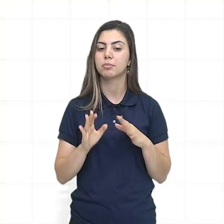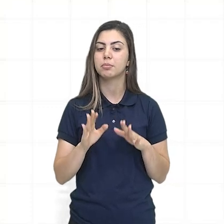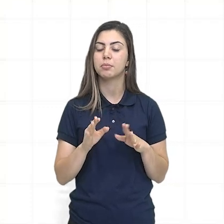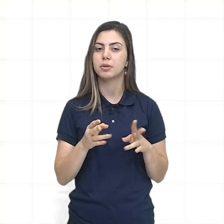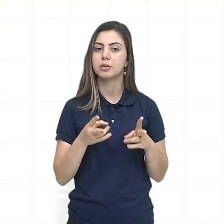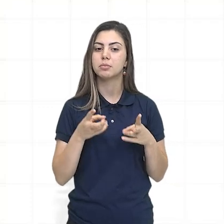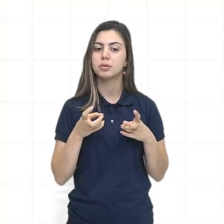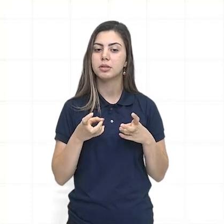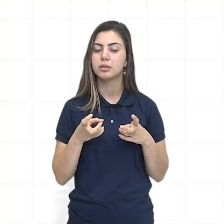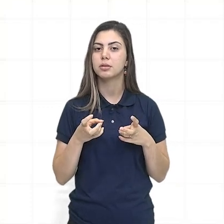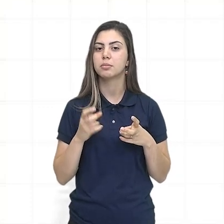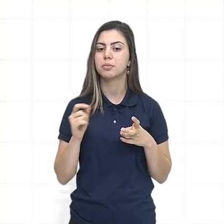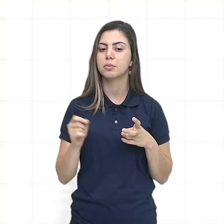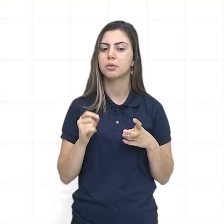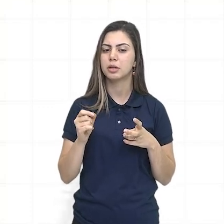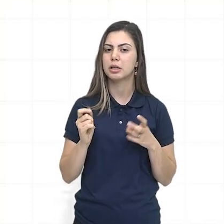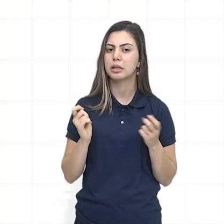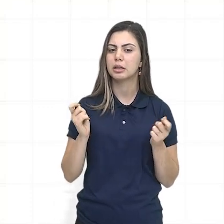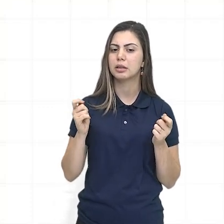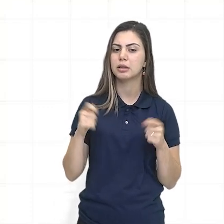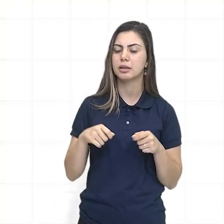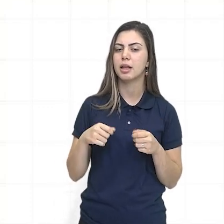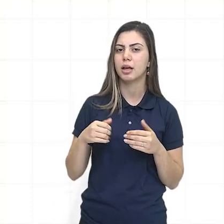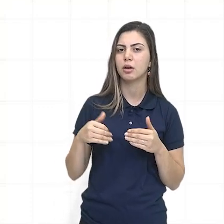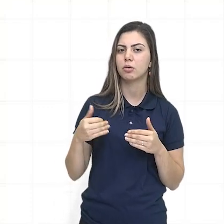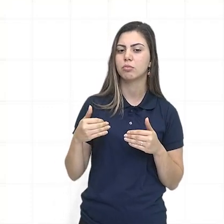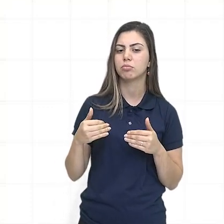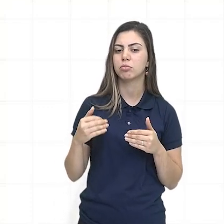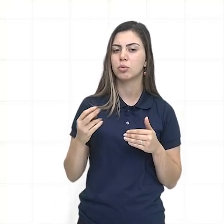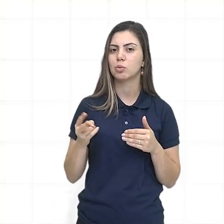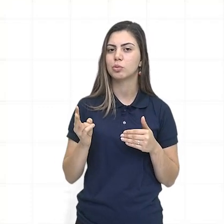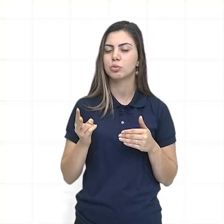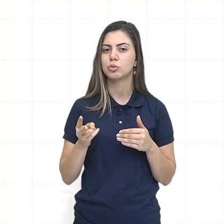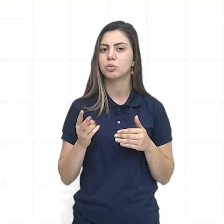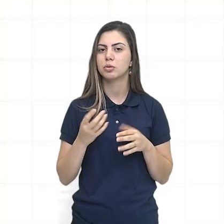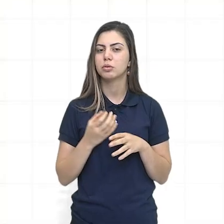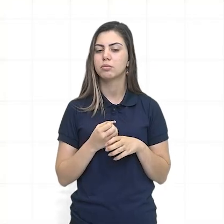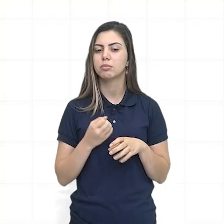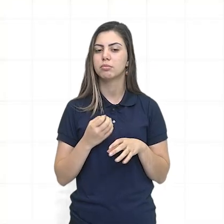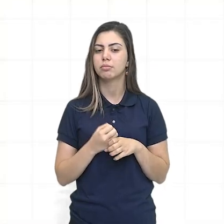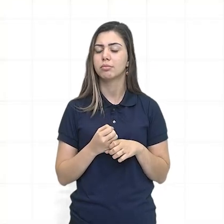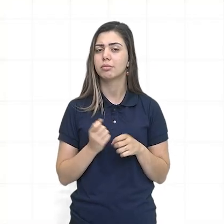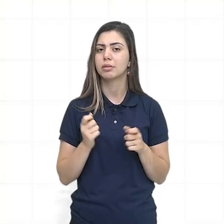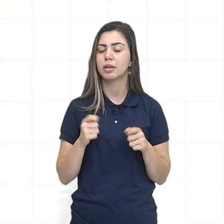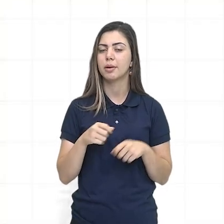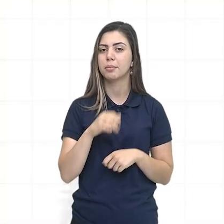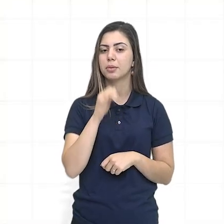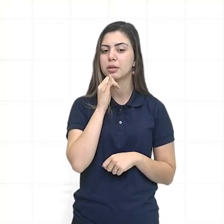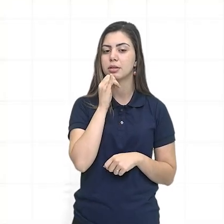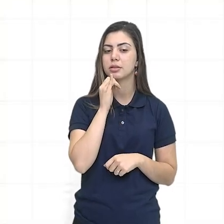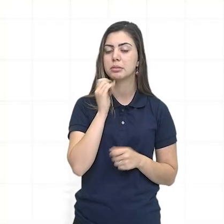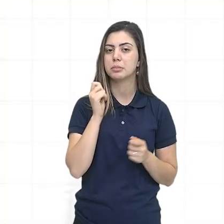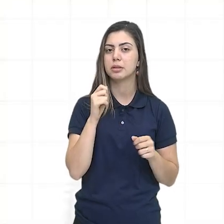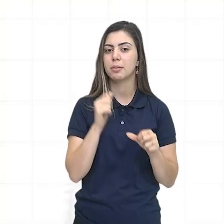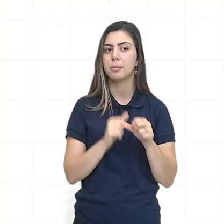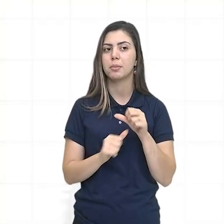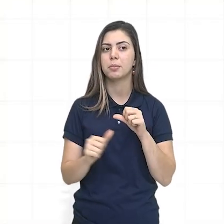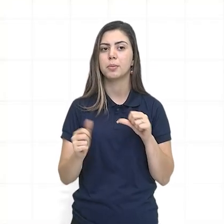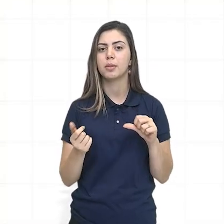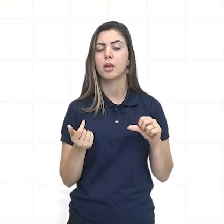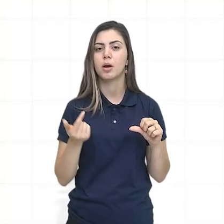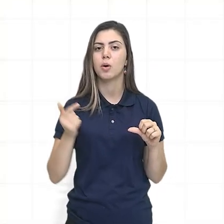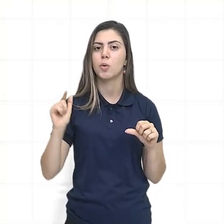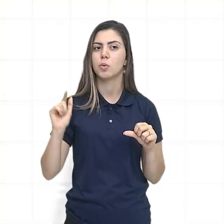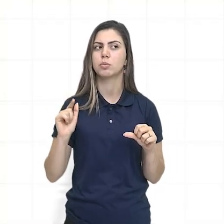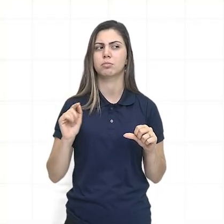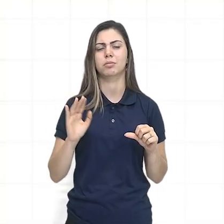tem continuidade? Tem continuidade, né? Isso aqui, ó, de repente, pode se transformar em outra coisa.